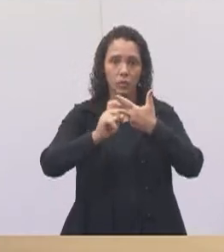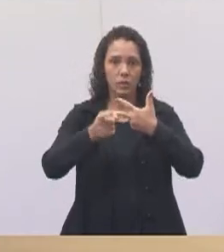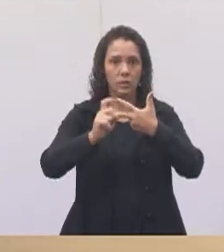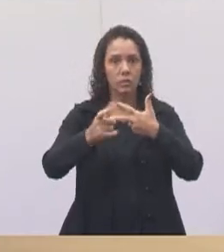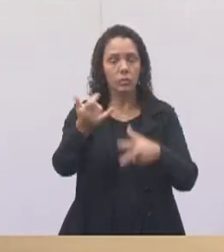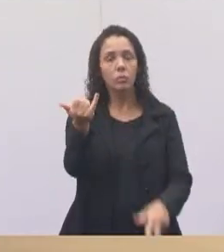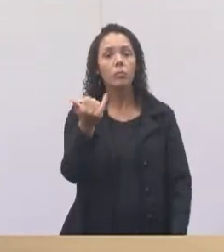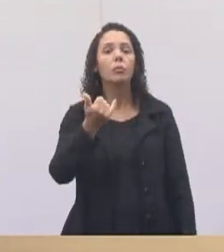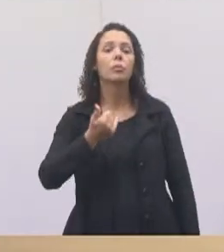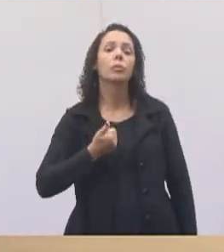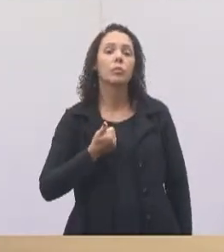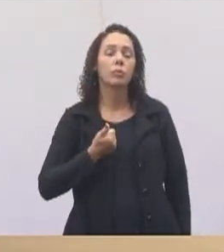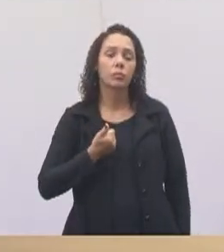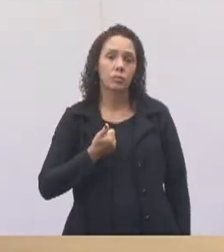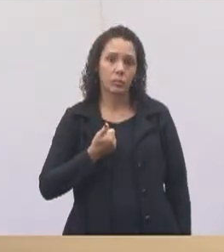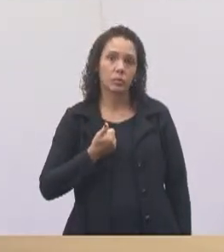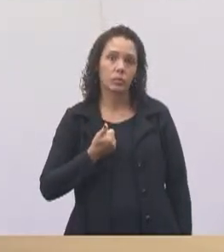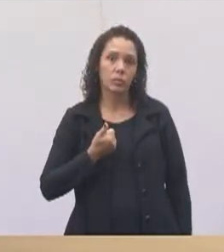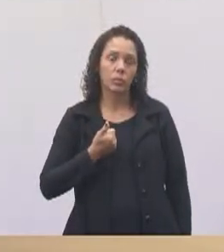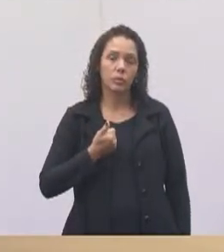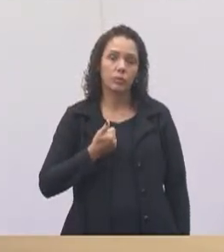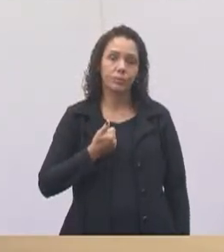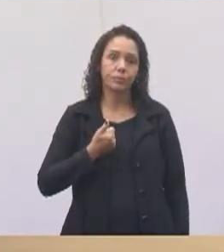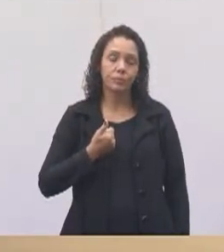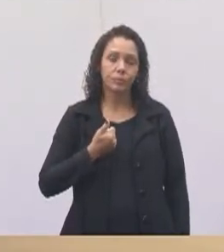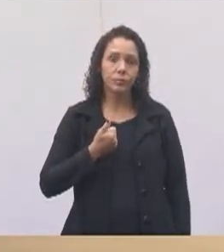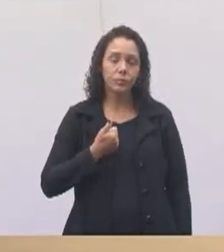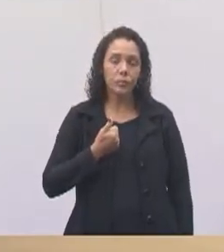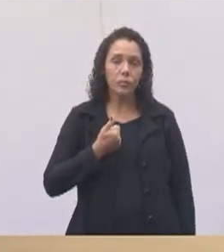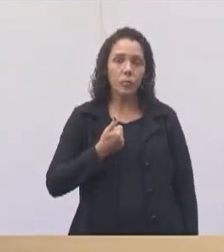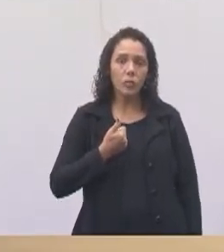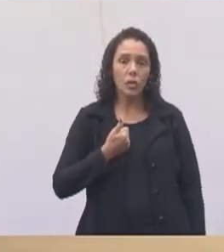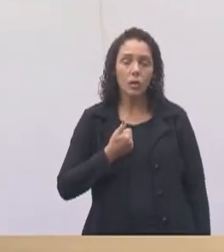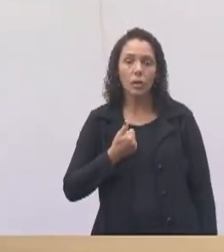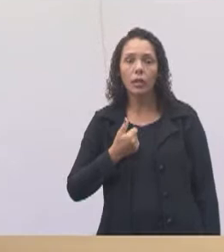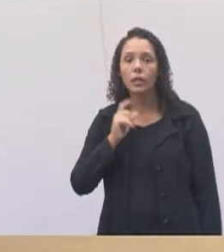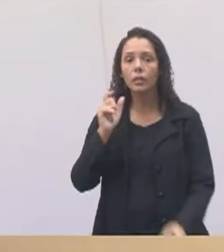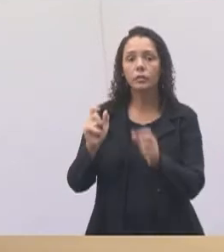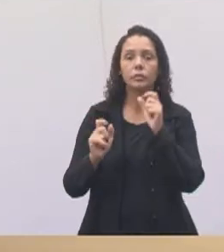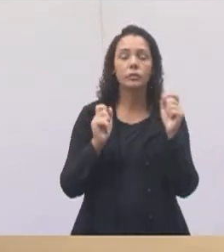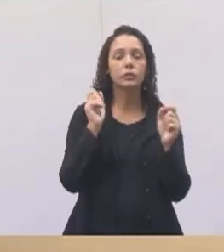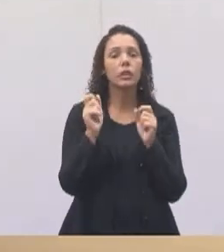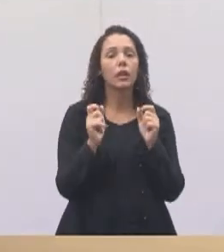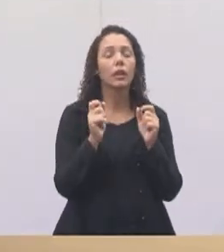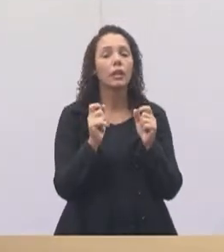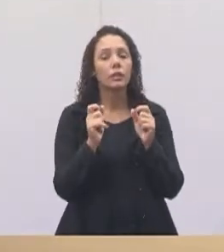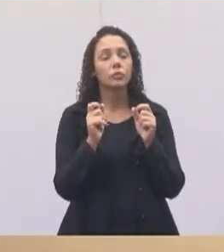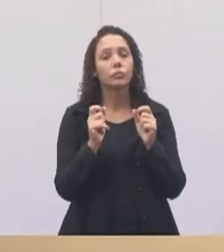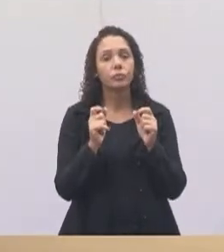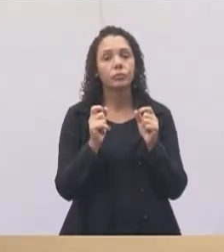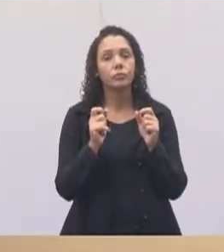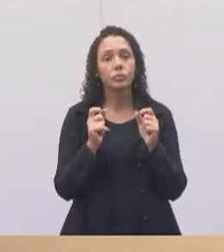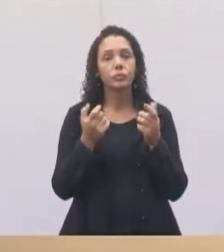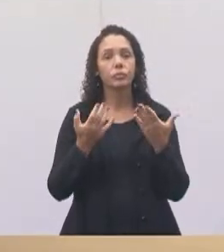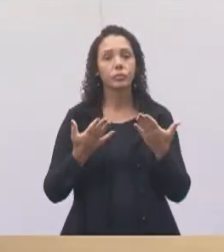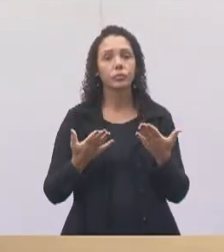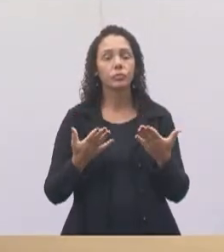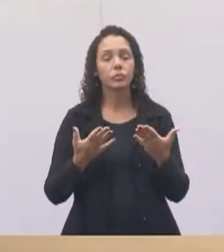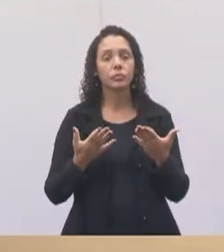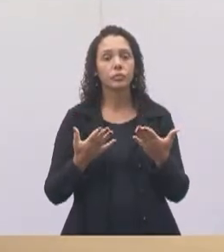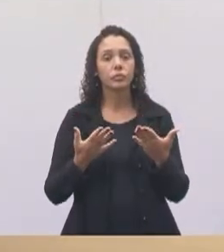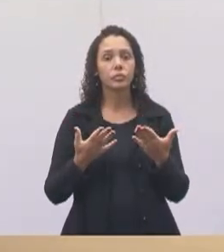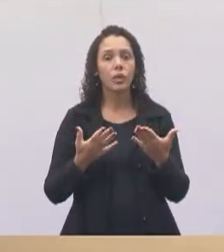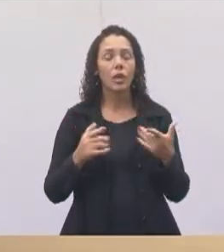esse vereador, junto aos nobres vereadores que acabei citando aqui, é que ia ficar